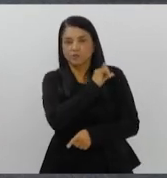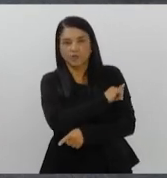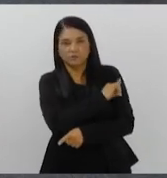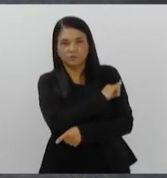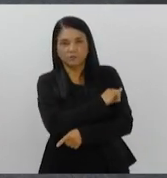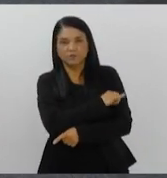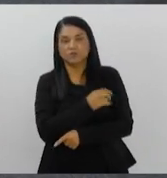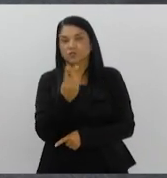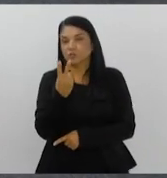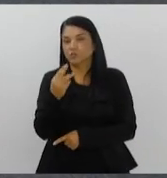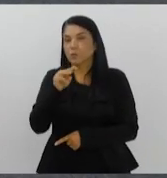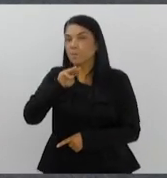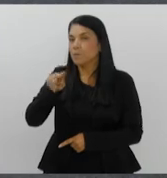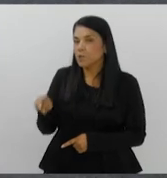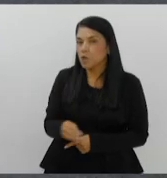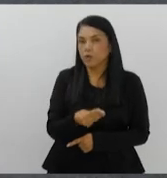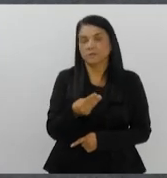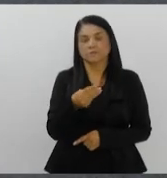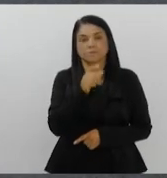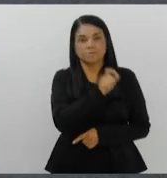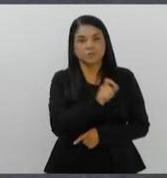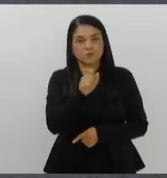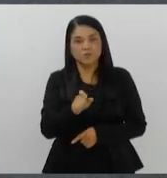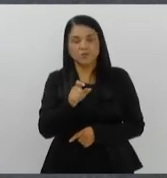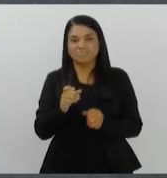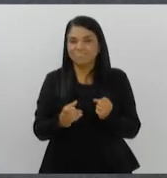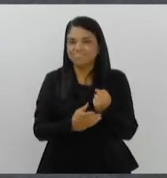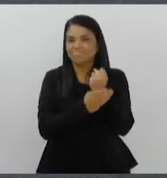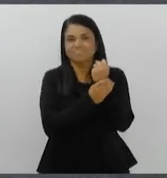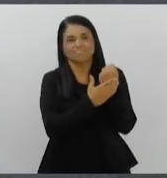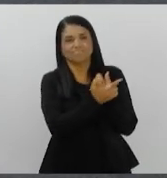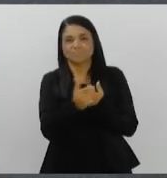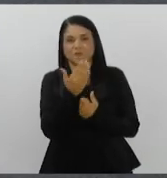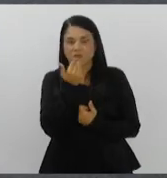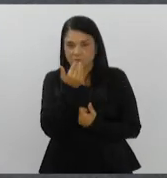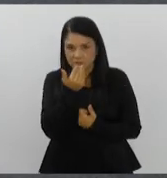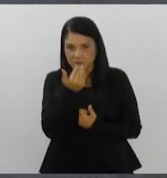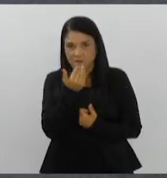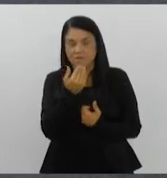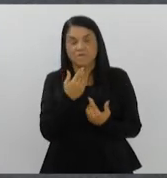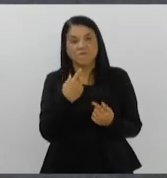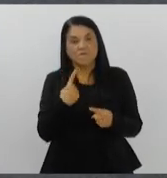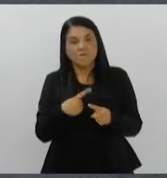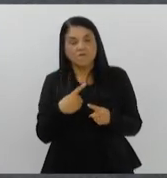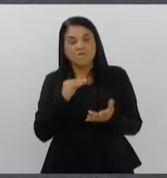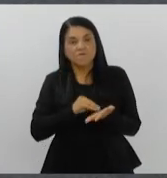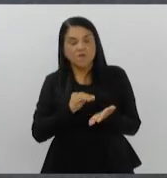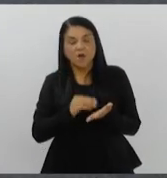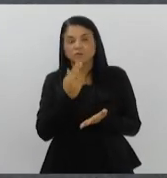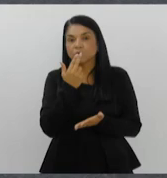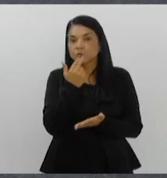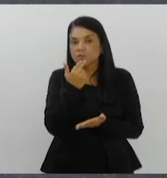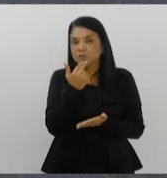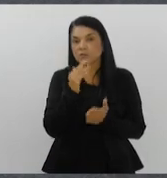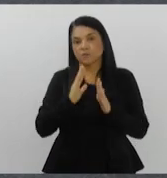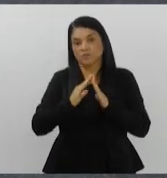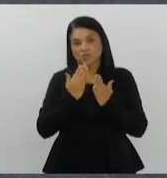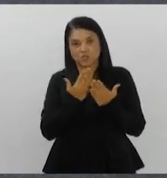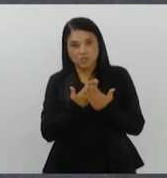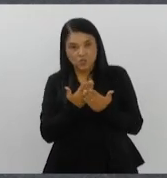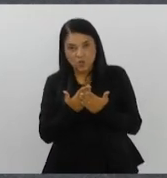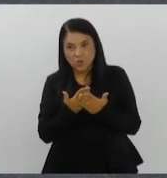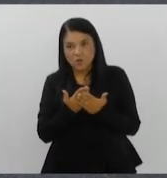milhões de pessoas que vivem em segurança alimentar. Sem a nutrição das escolas, por exemplo, a nossa juventude